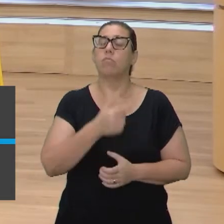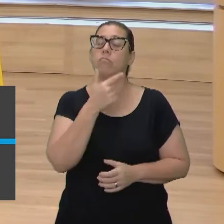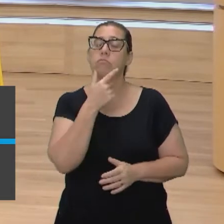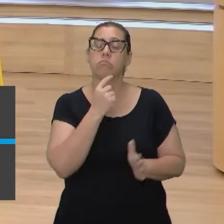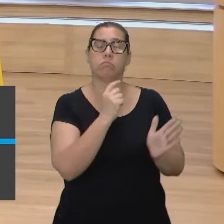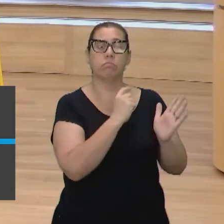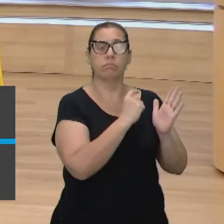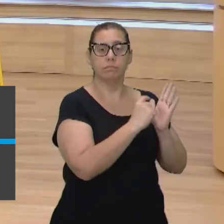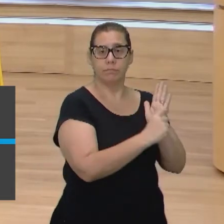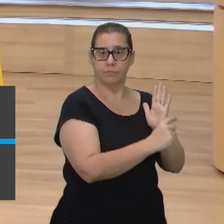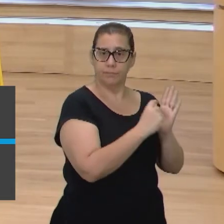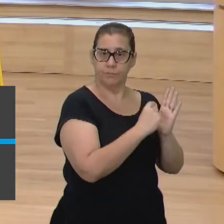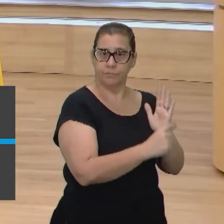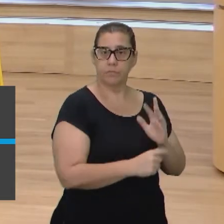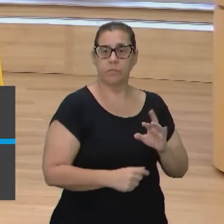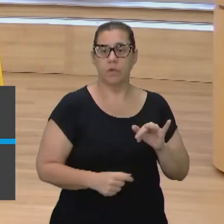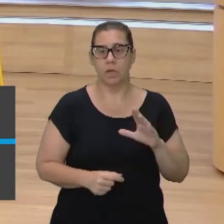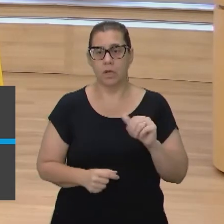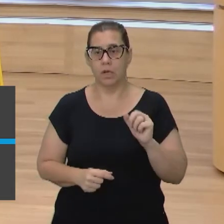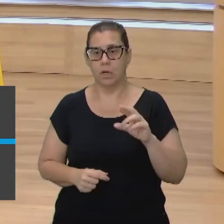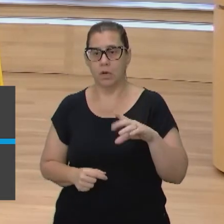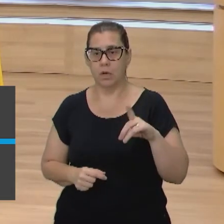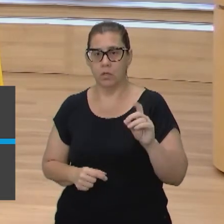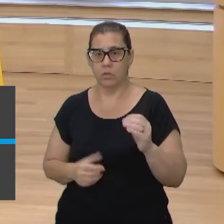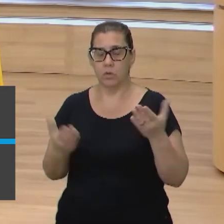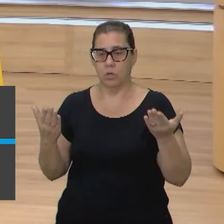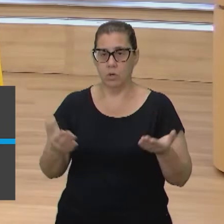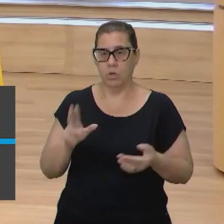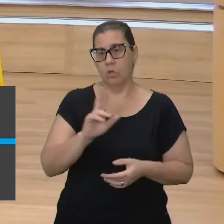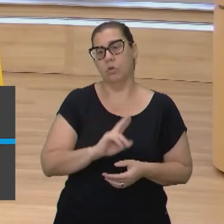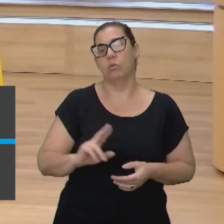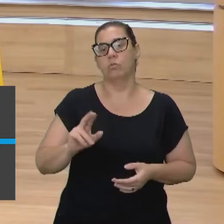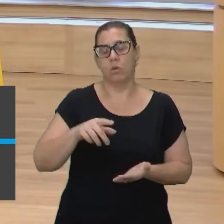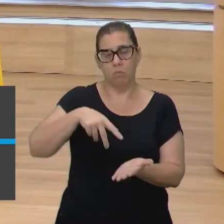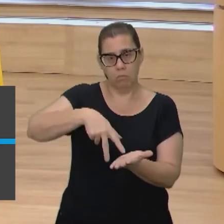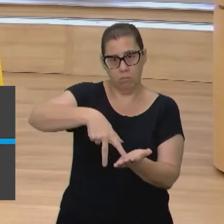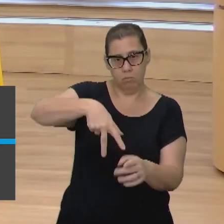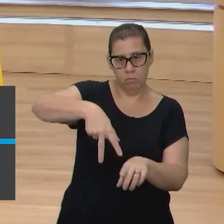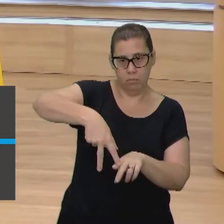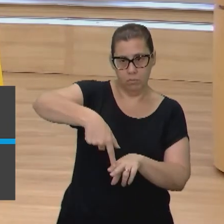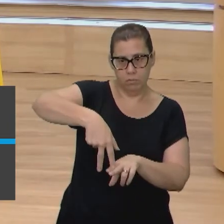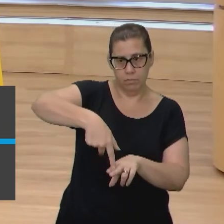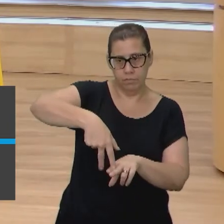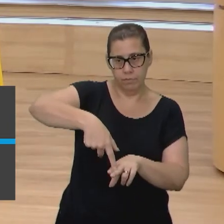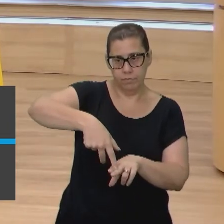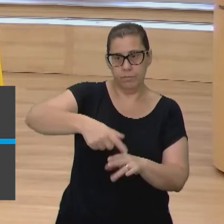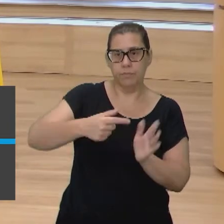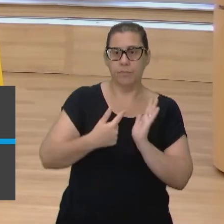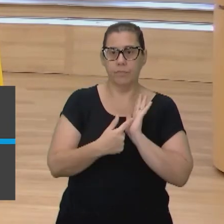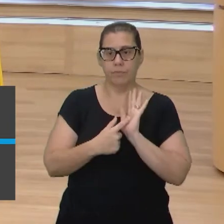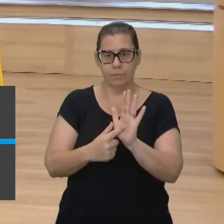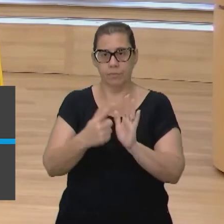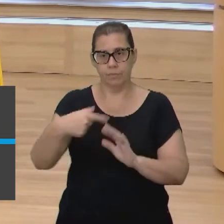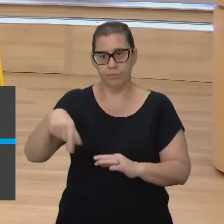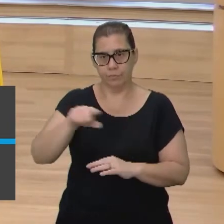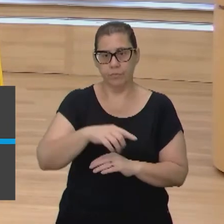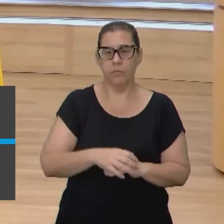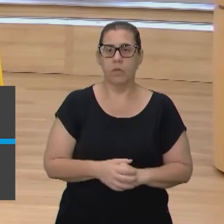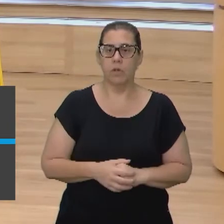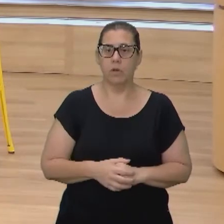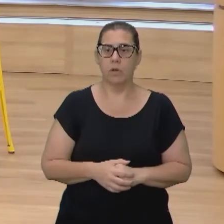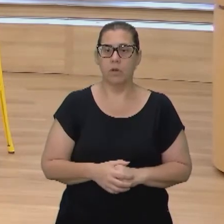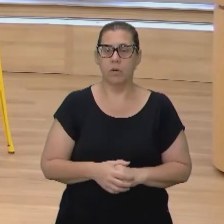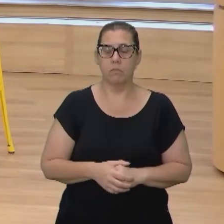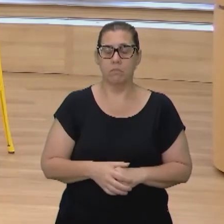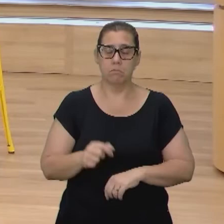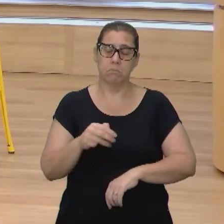que é o Ricardo Antunes. Então, por exemplo, agora eu vou usar o meu skate para mostrar isso para vocês, né? Momento